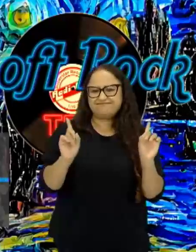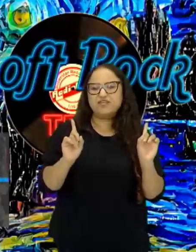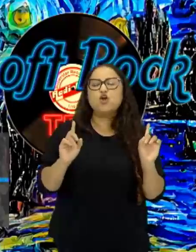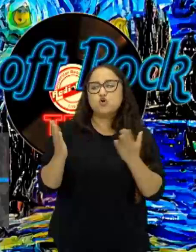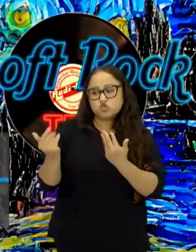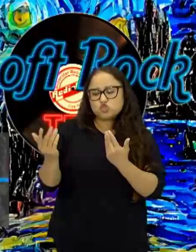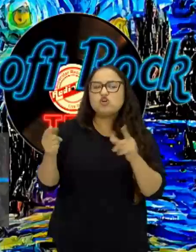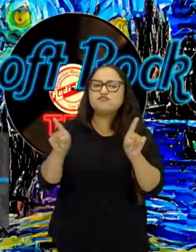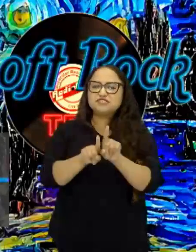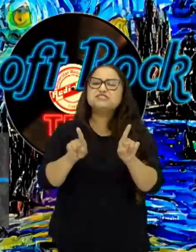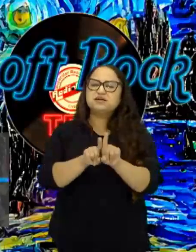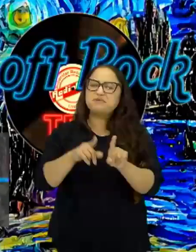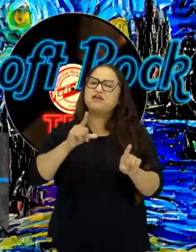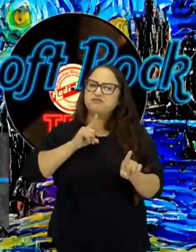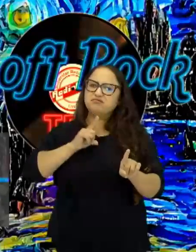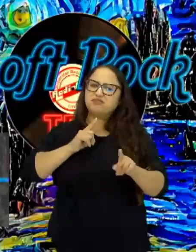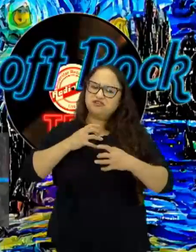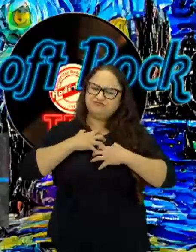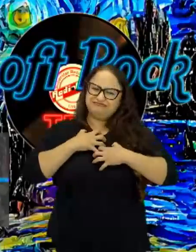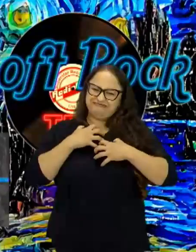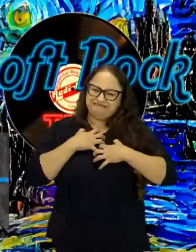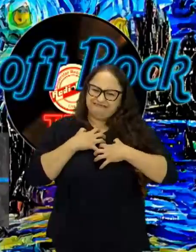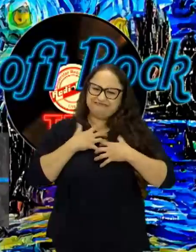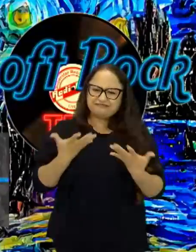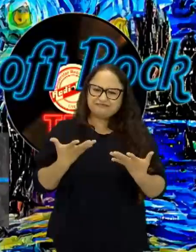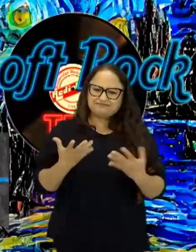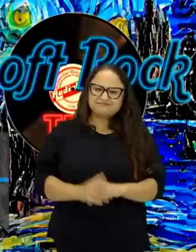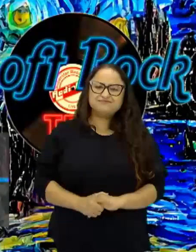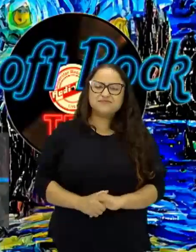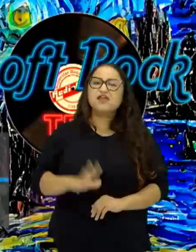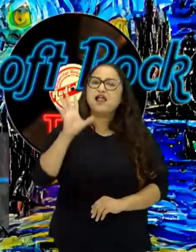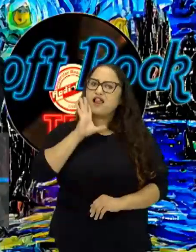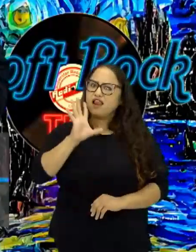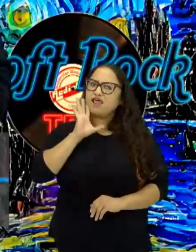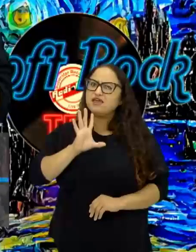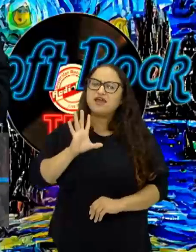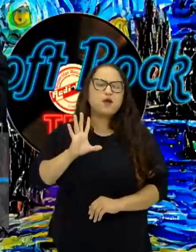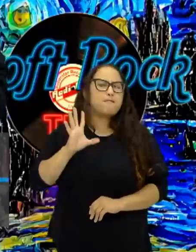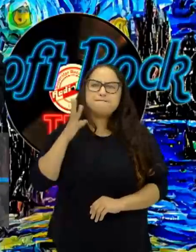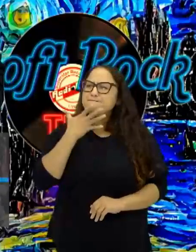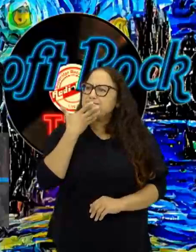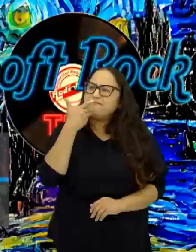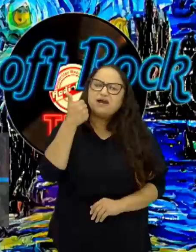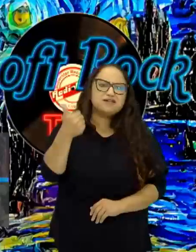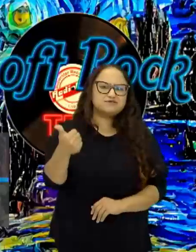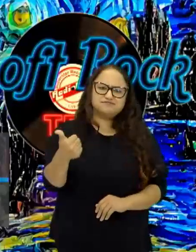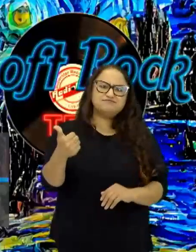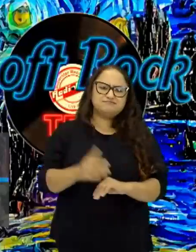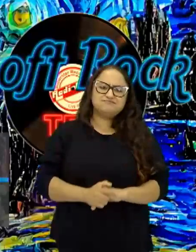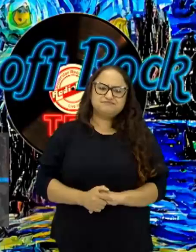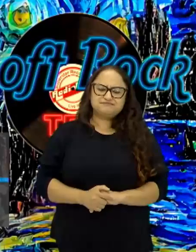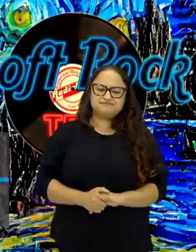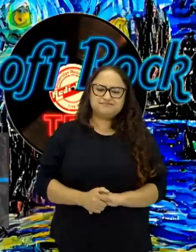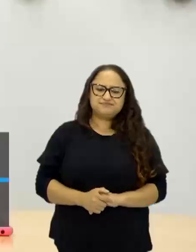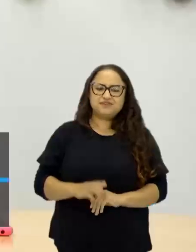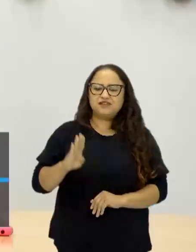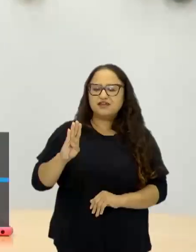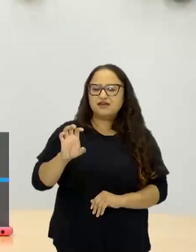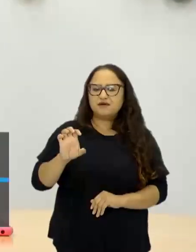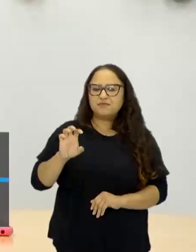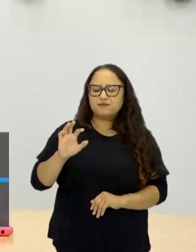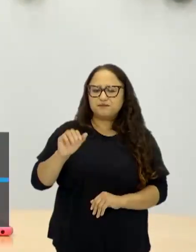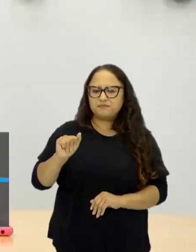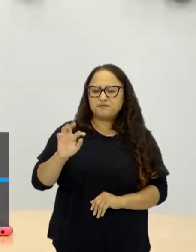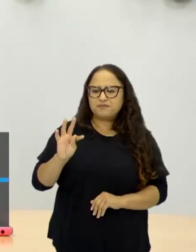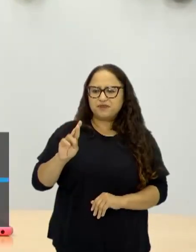sendo afetado por essas notícias. Então, achei muito legal, muito rica mesmo essa paródia da aluna Beatriz. Nossa, a Beatriz Nascimento. Foi a Beatriz?